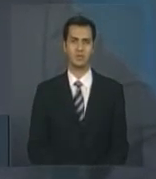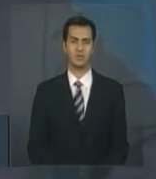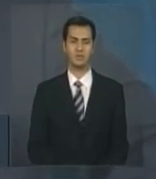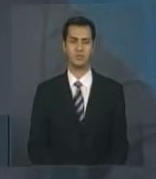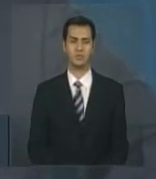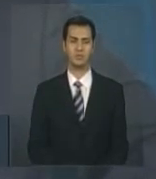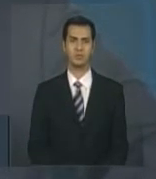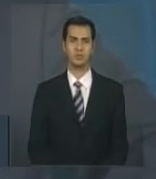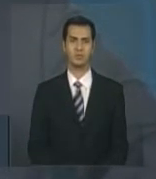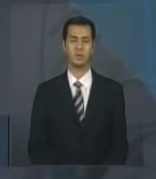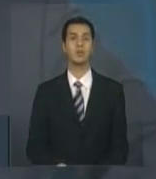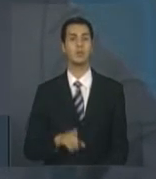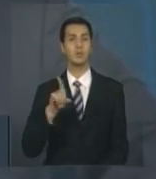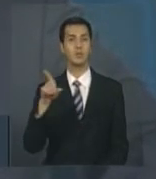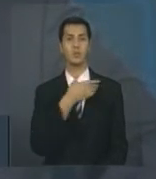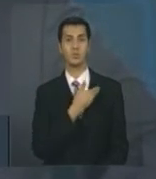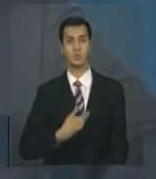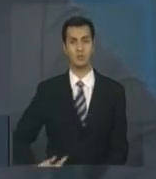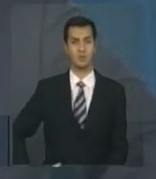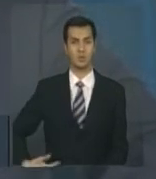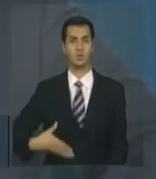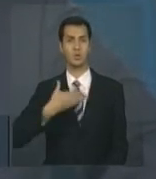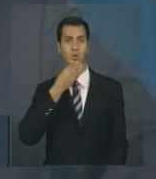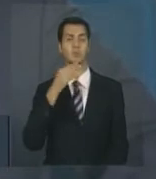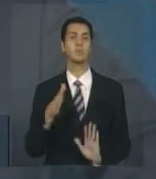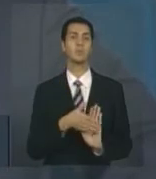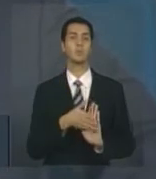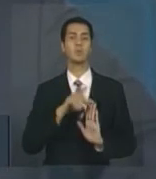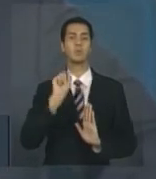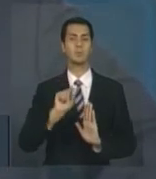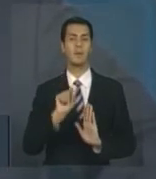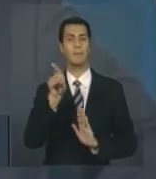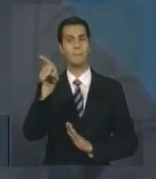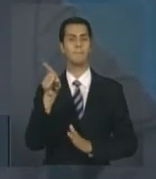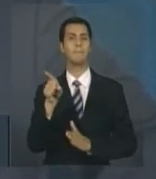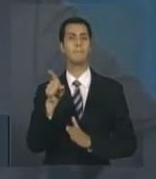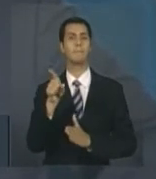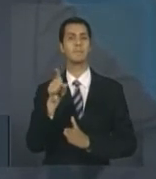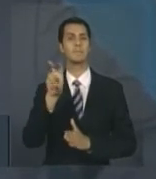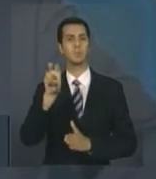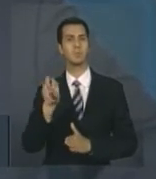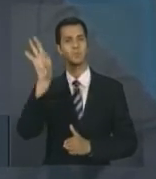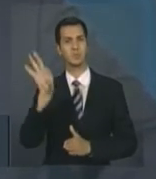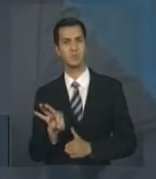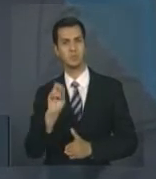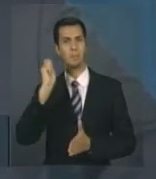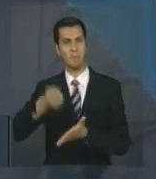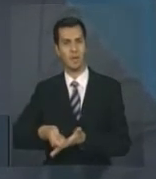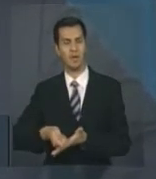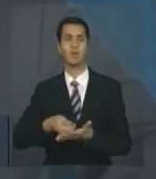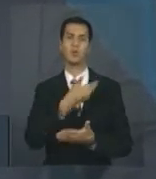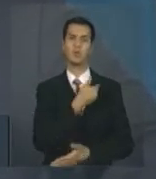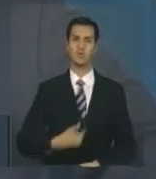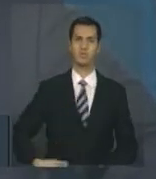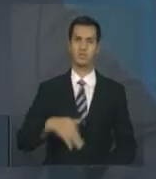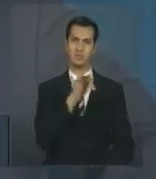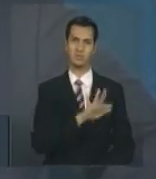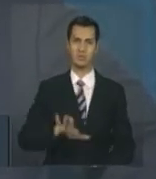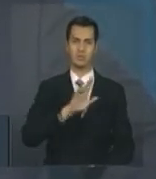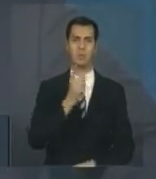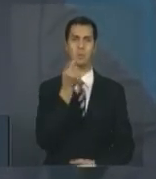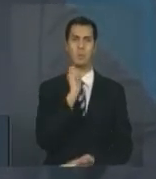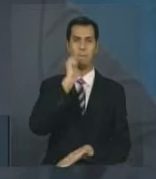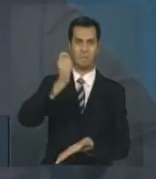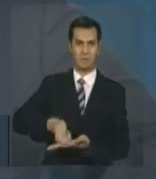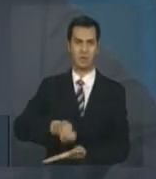a proposta do governador foi entrar com a metade e o governo federal entrar com a metade. Então, não existe aqui política